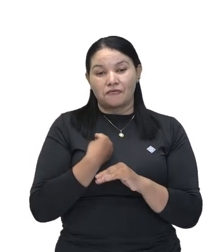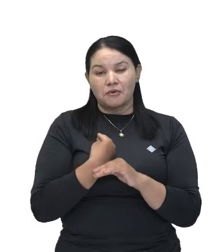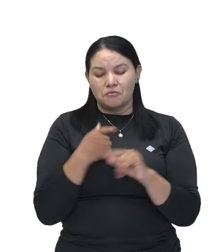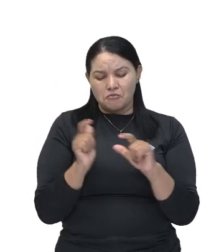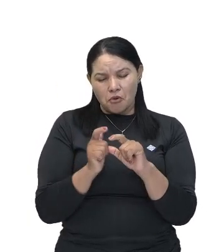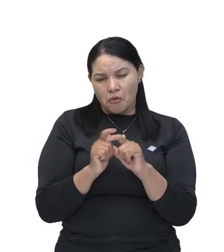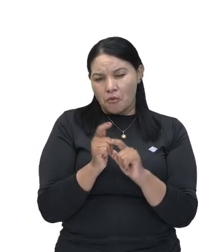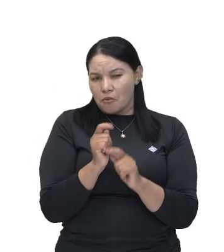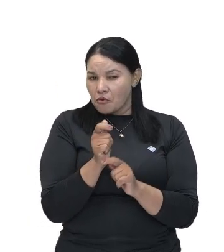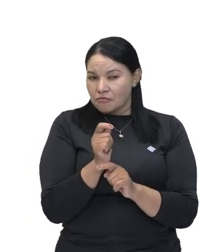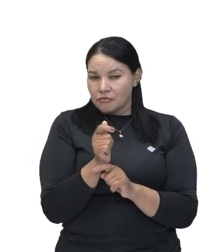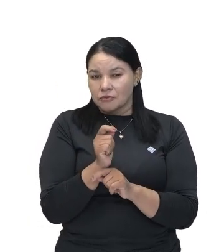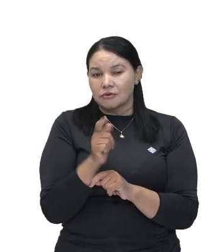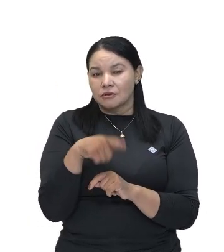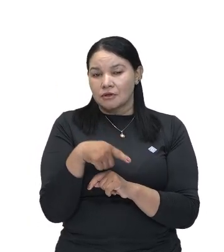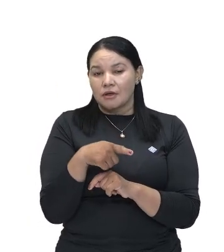Patagônia,